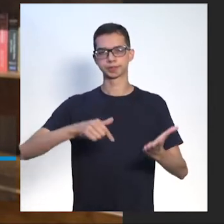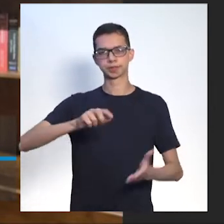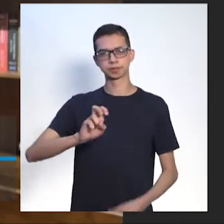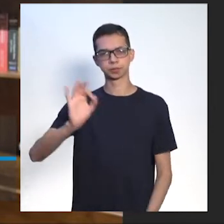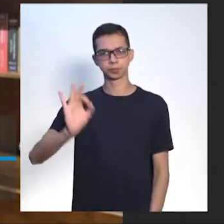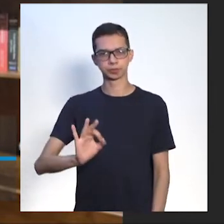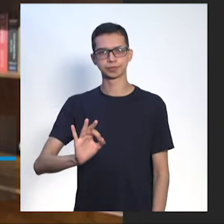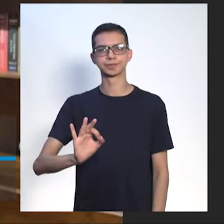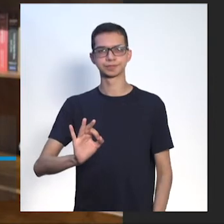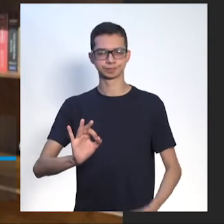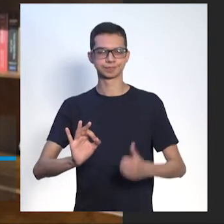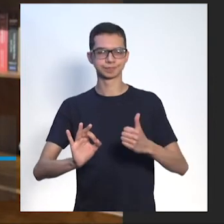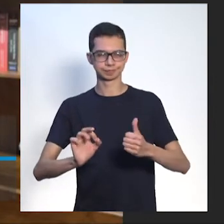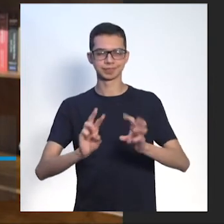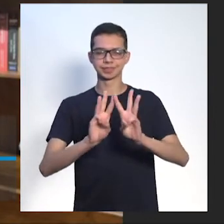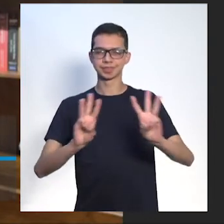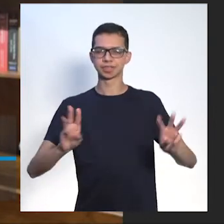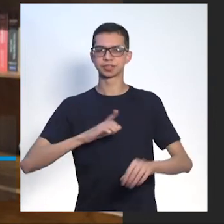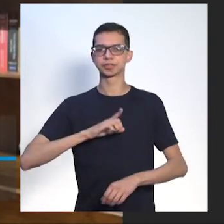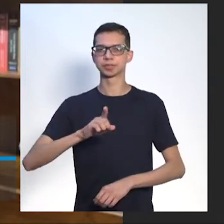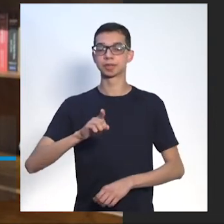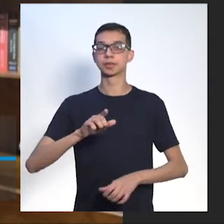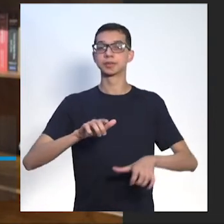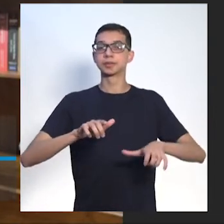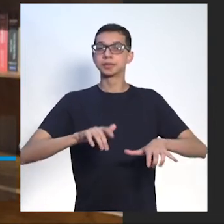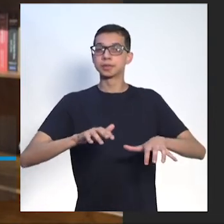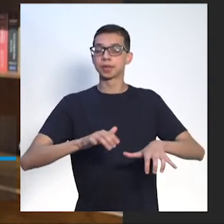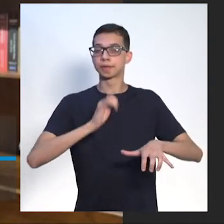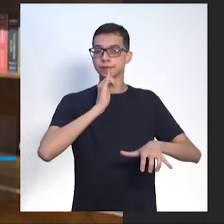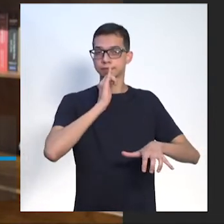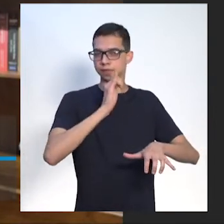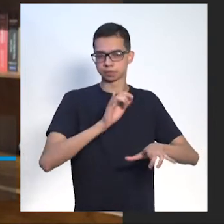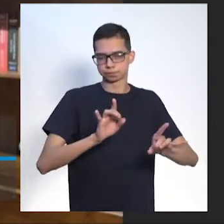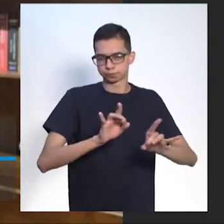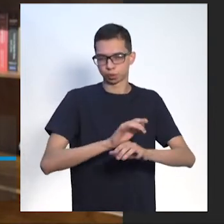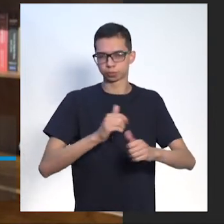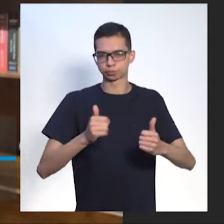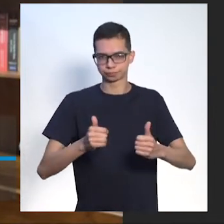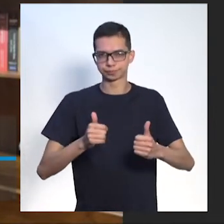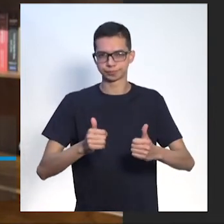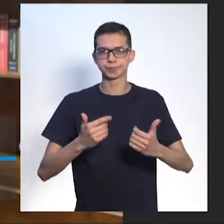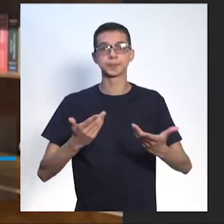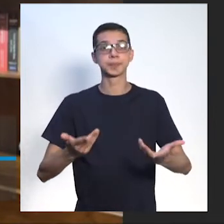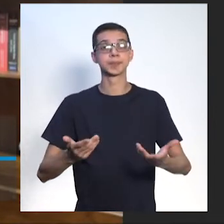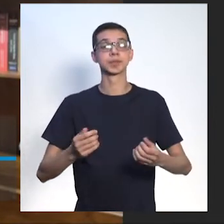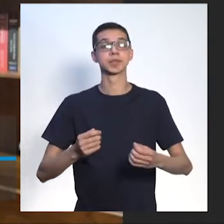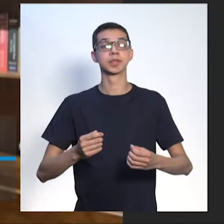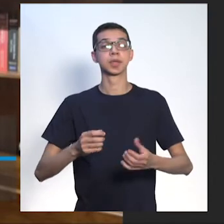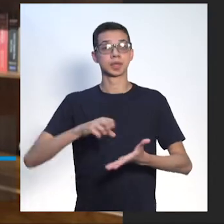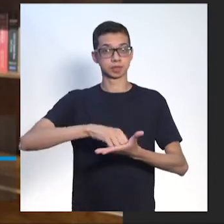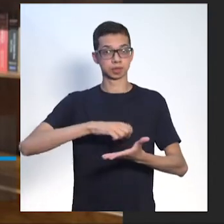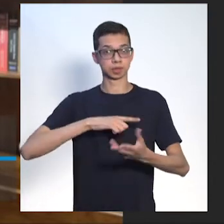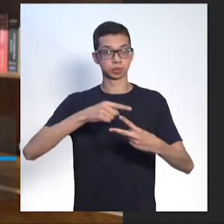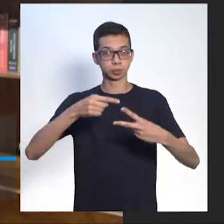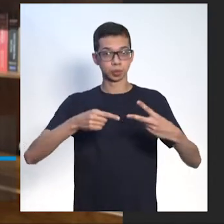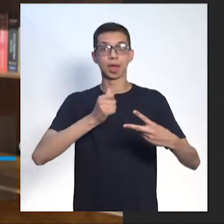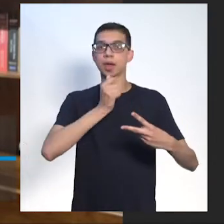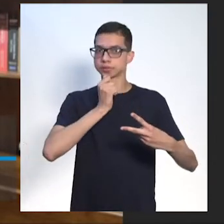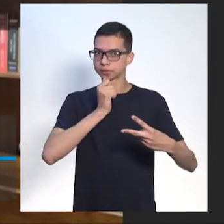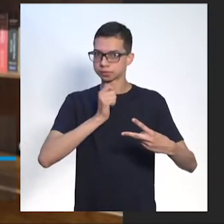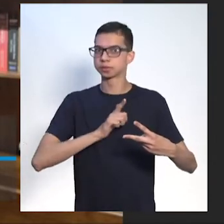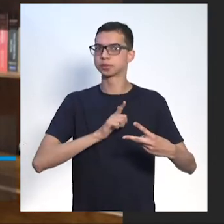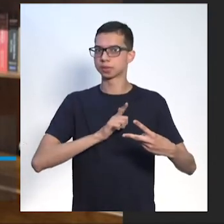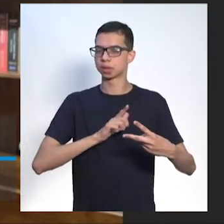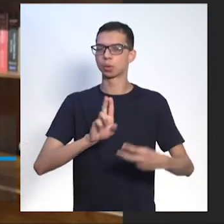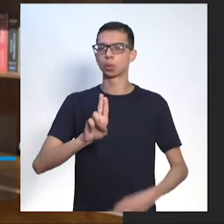colocar isso nas opções. Tranquilo? Sossegado? Então, inscrição ainda tem 2. Unifesp, processo